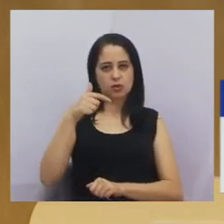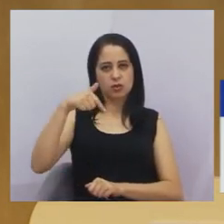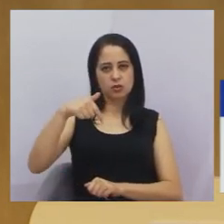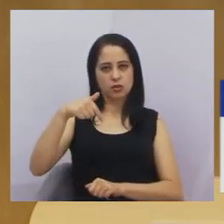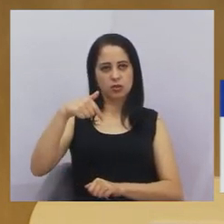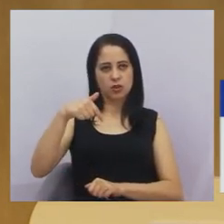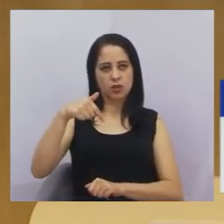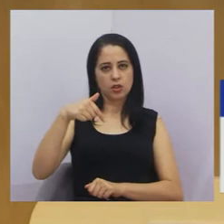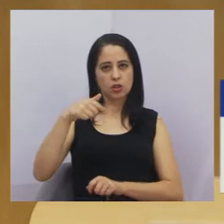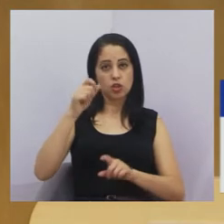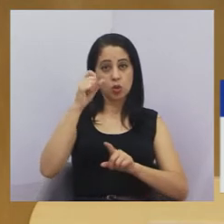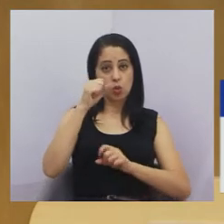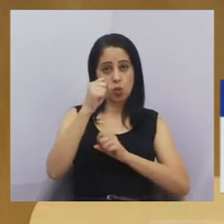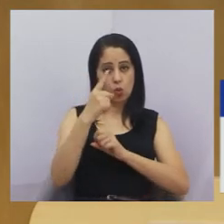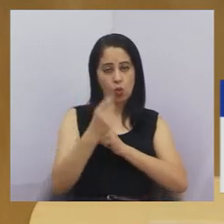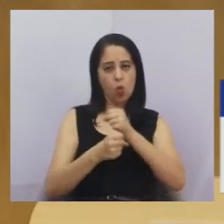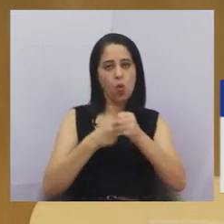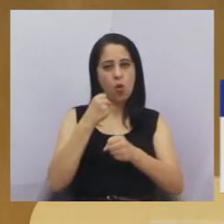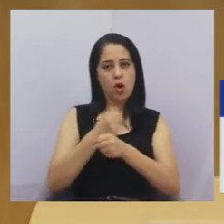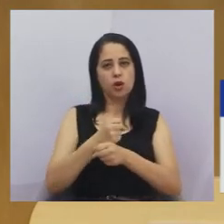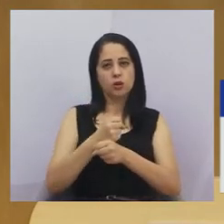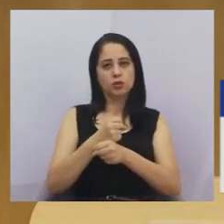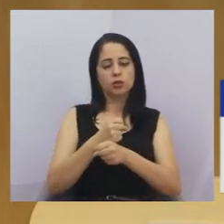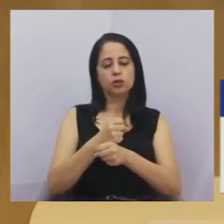6.477,67, em 12 meses serão